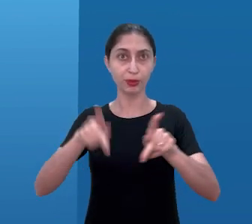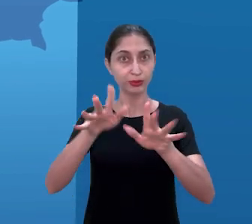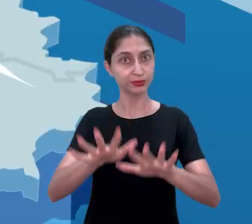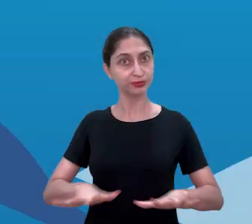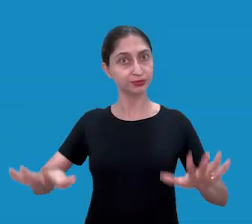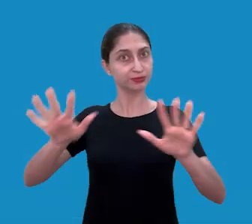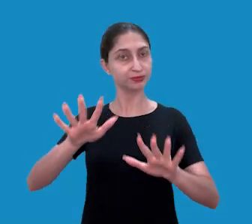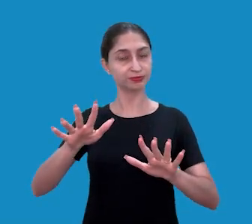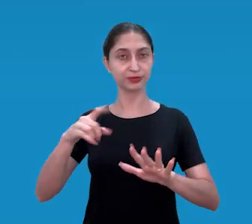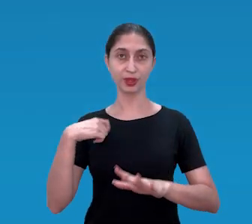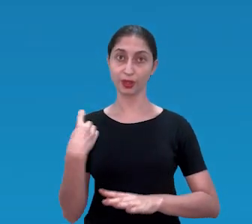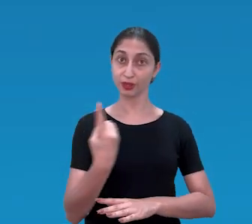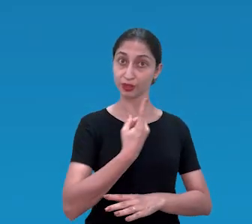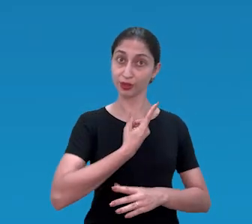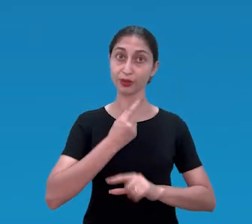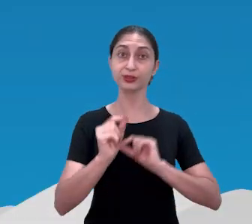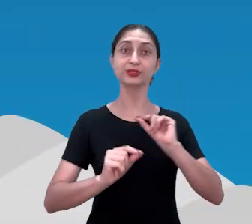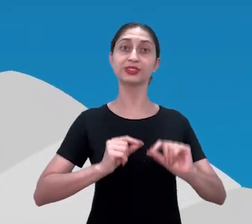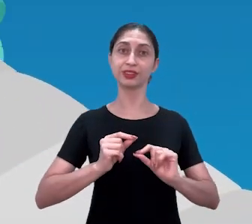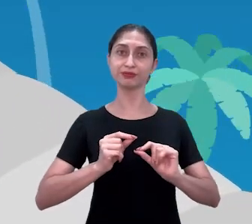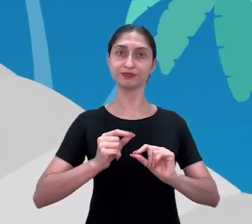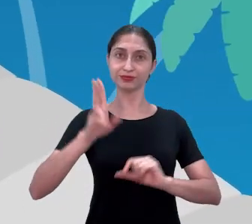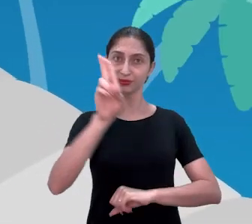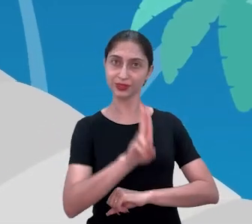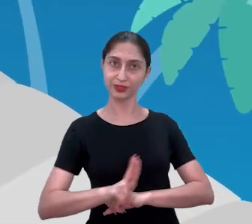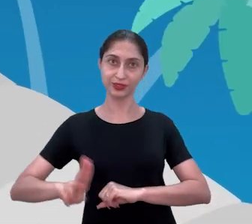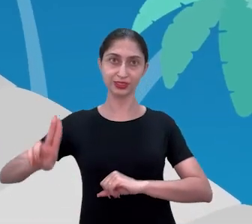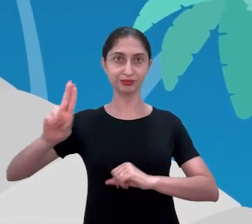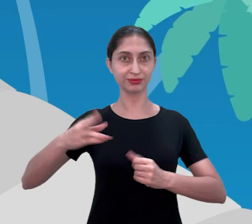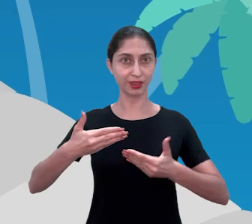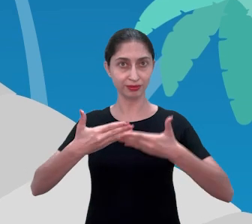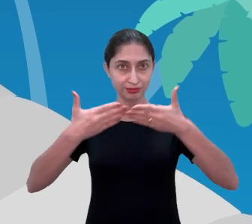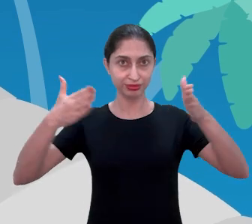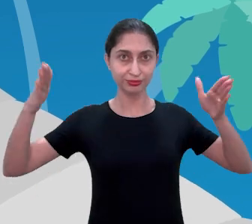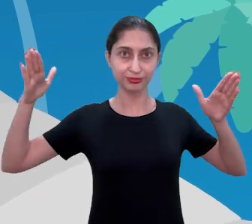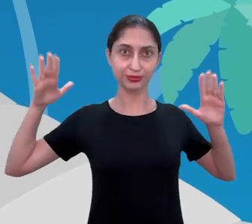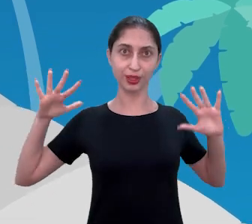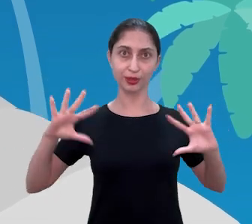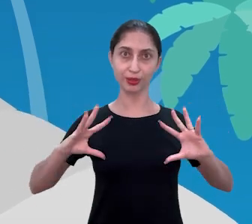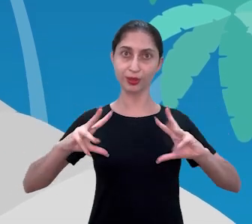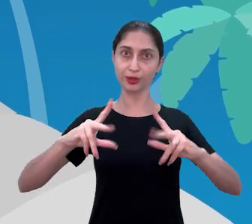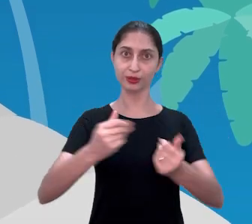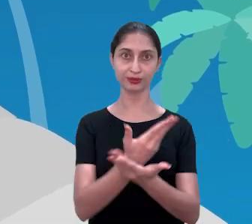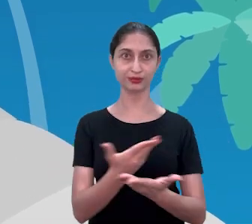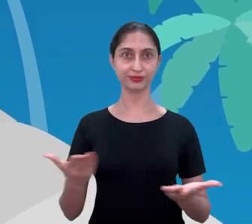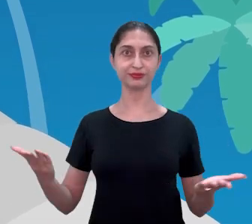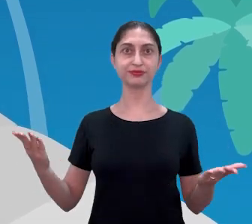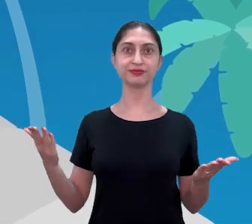Esse é o UniBH, onde a vida universitária é sua porta para o mundo.